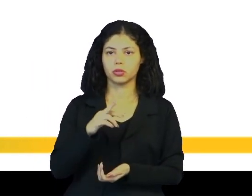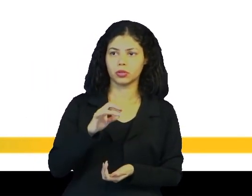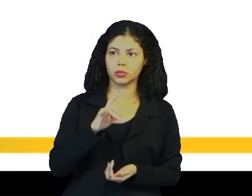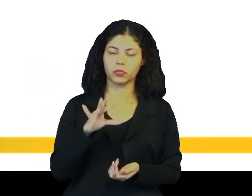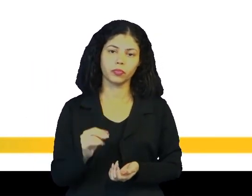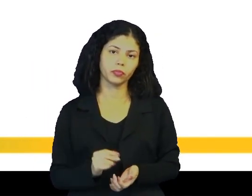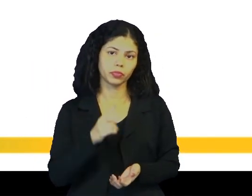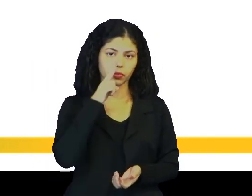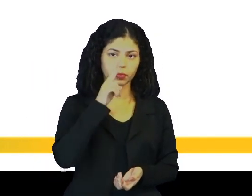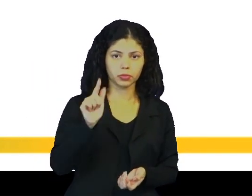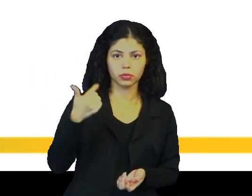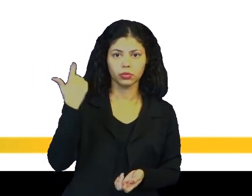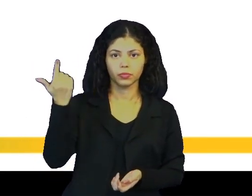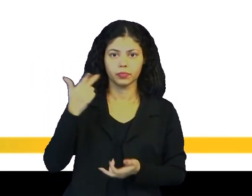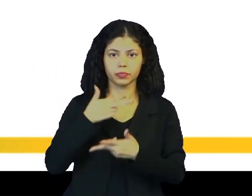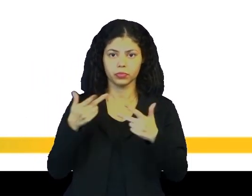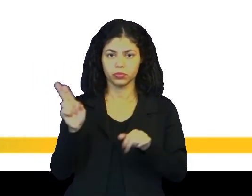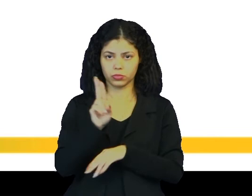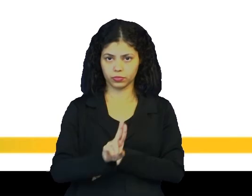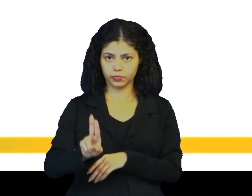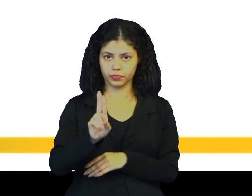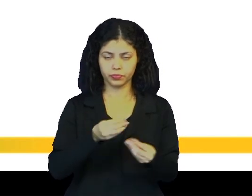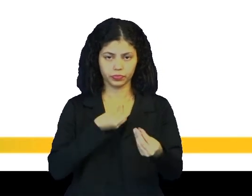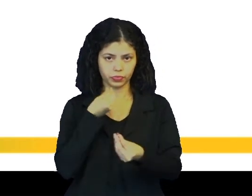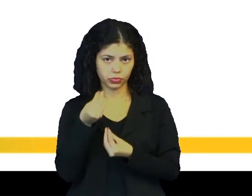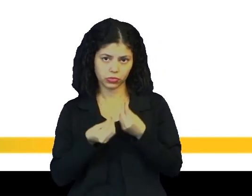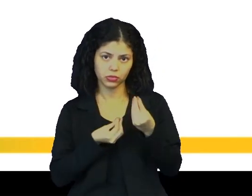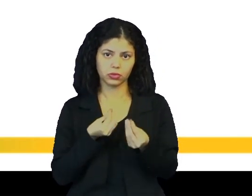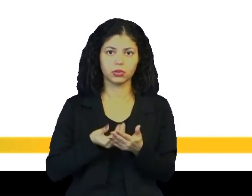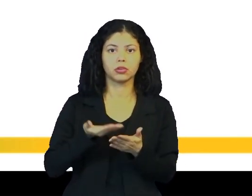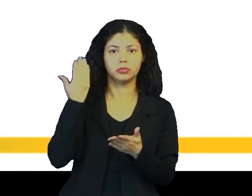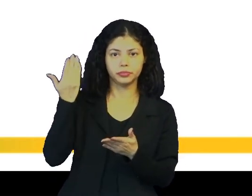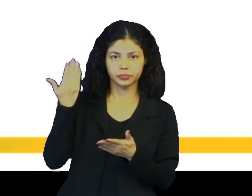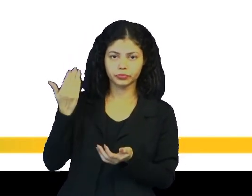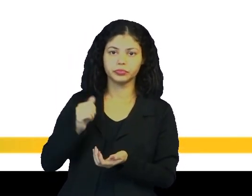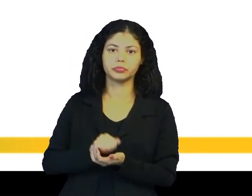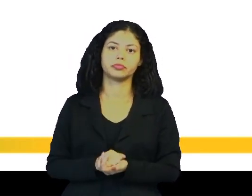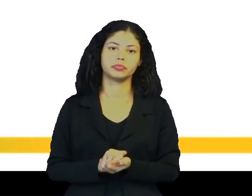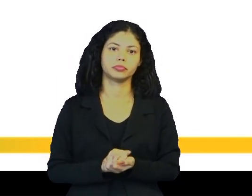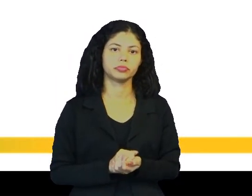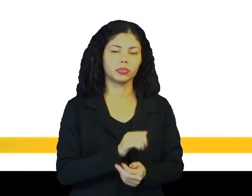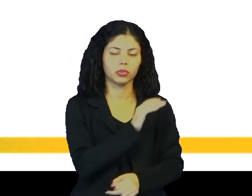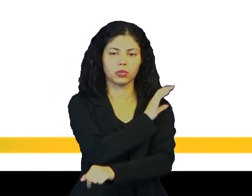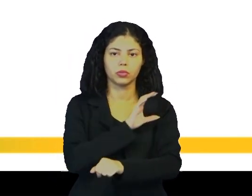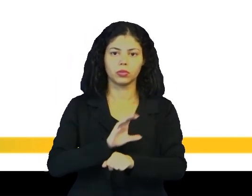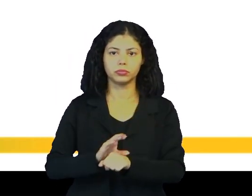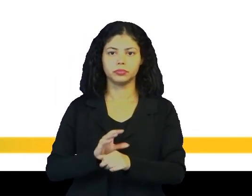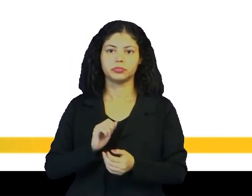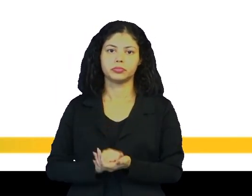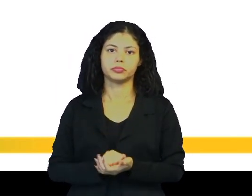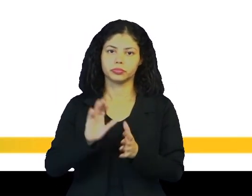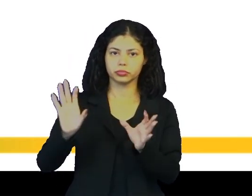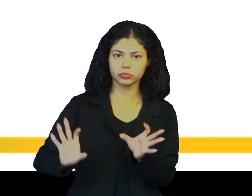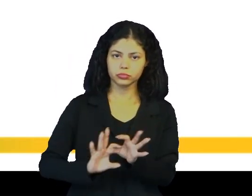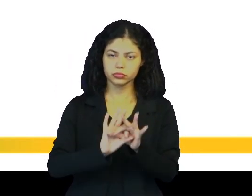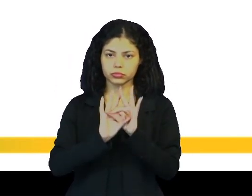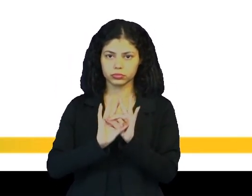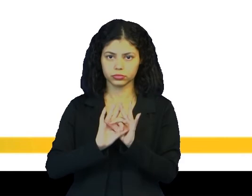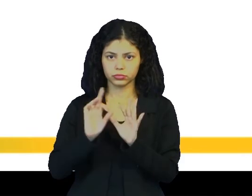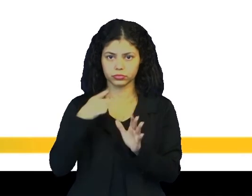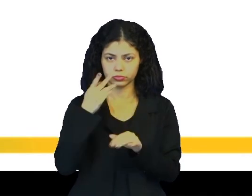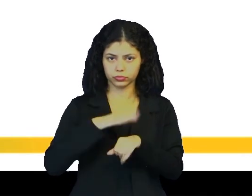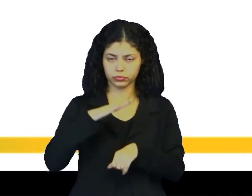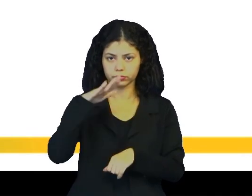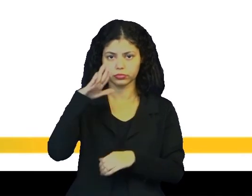necessidade de as obras terem alguma utilidade, como era comum nas culturas orientais, que eram mais pragmáticas, né? Elas